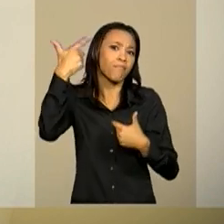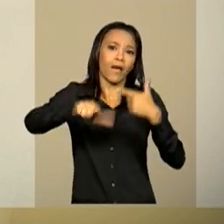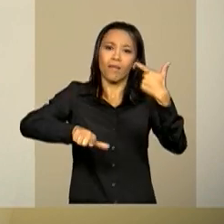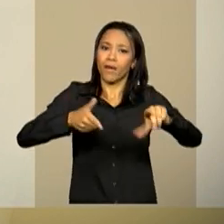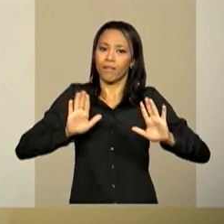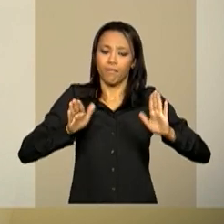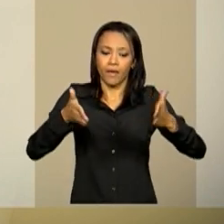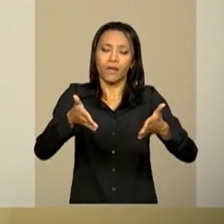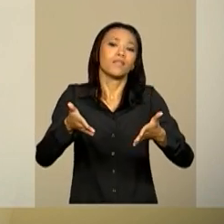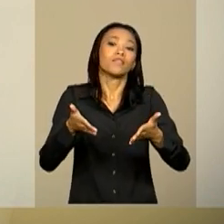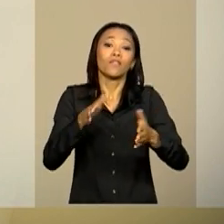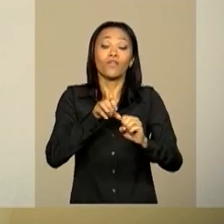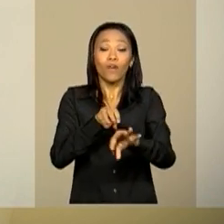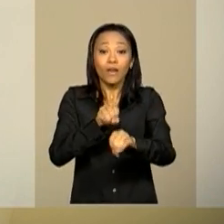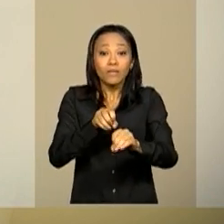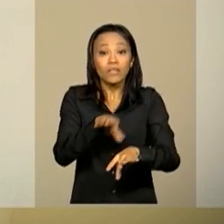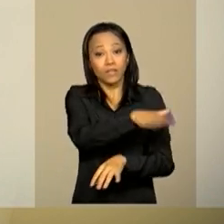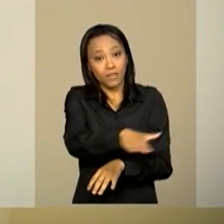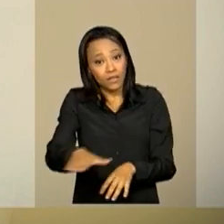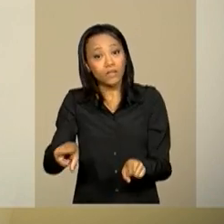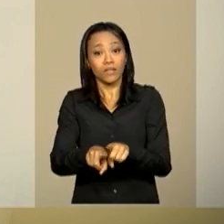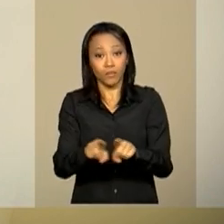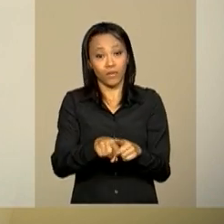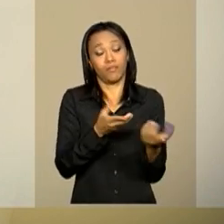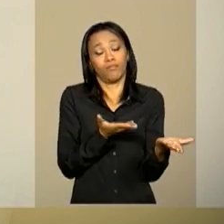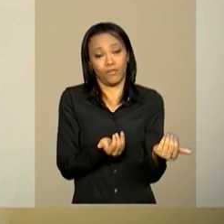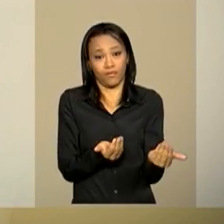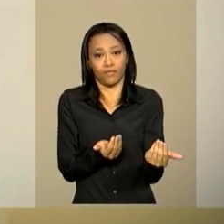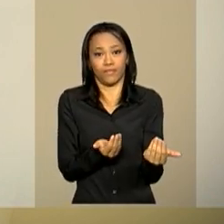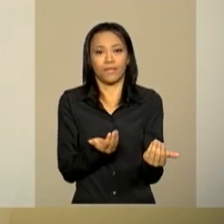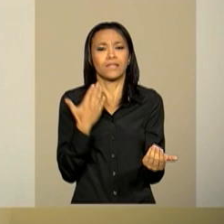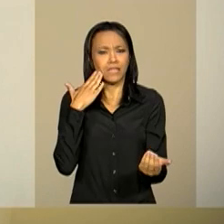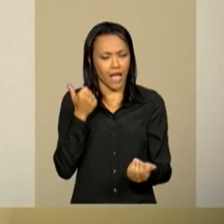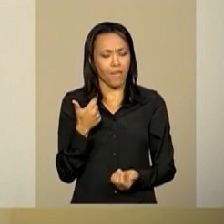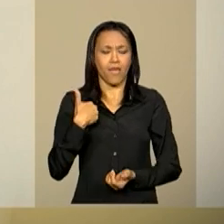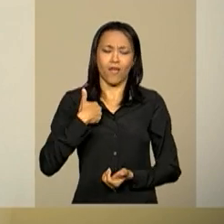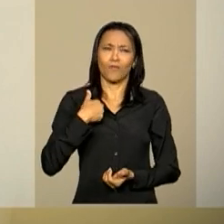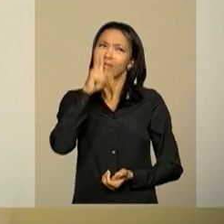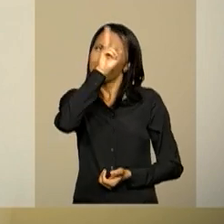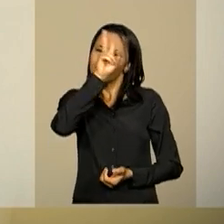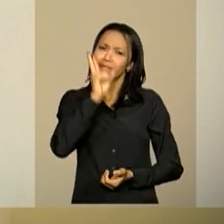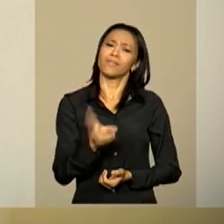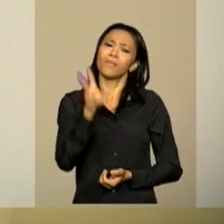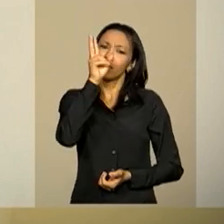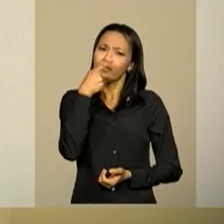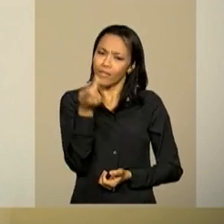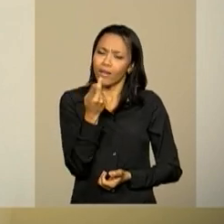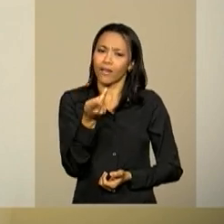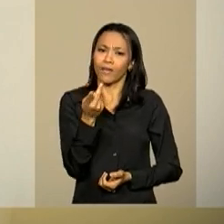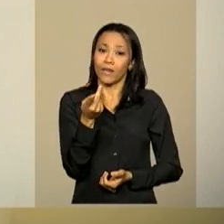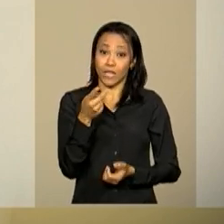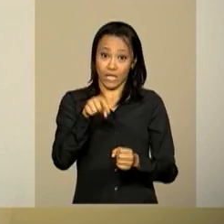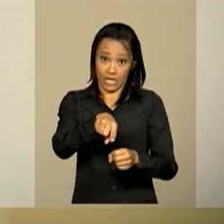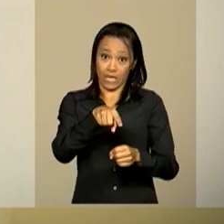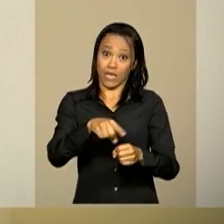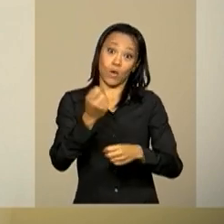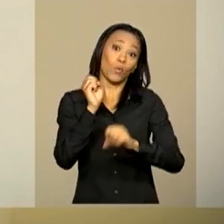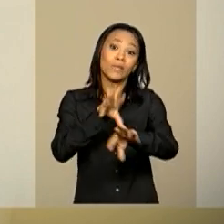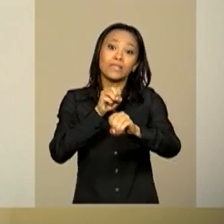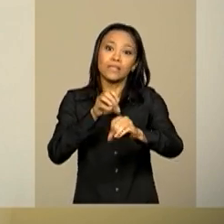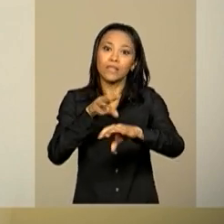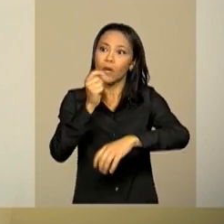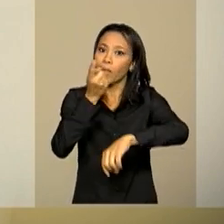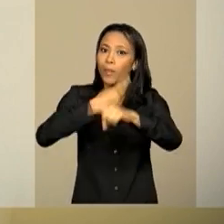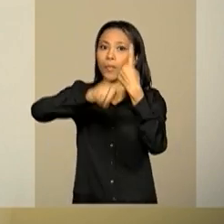educação das nossas crianças e dos nossos jovens sabe Luciano eu sempre digo que a educação é o nosso passaporte para o